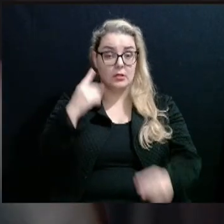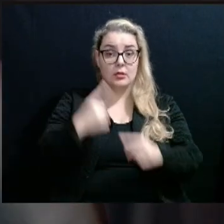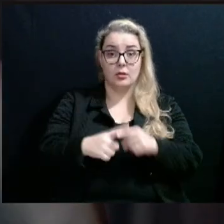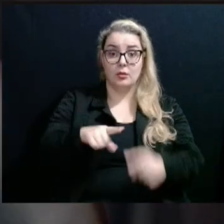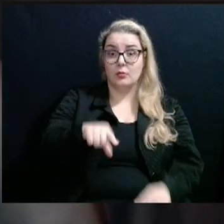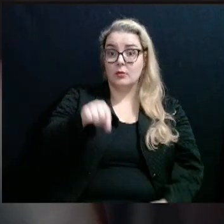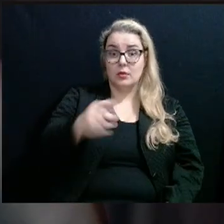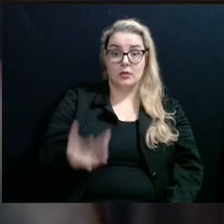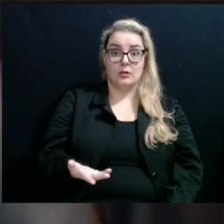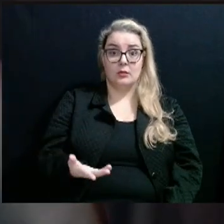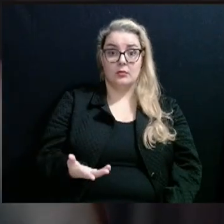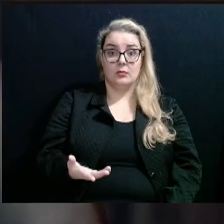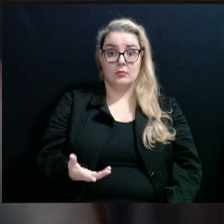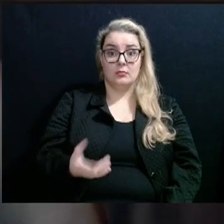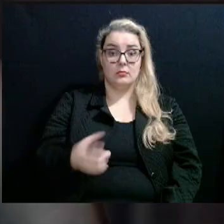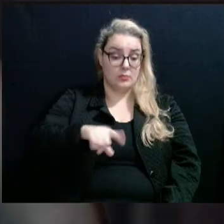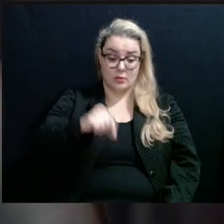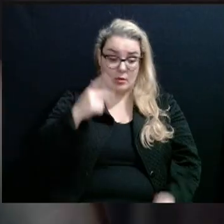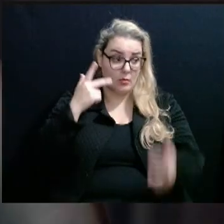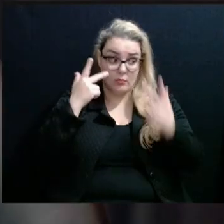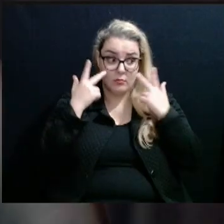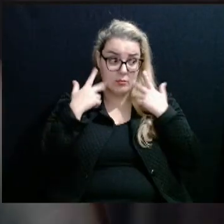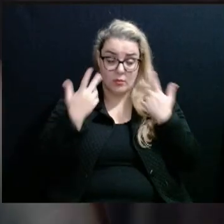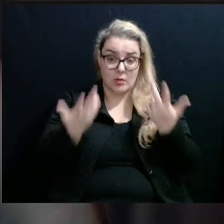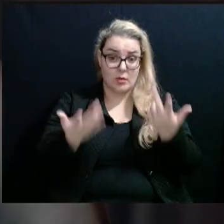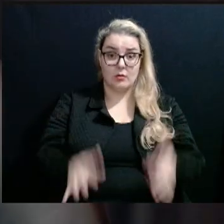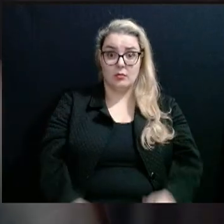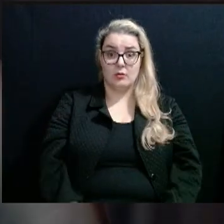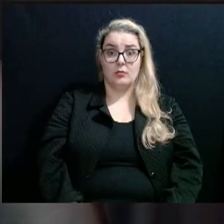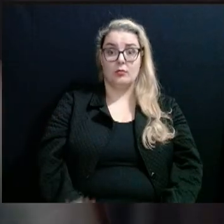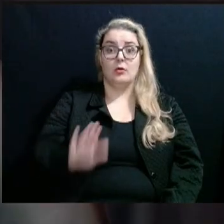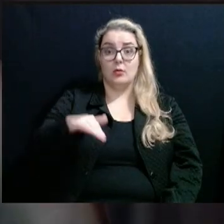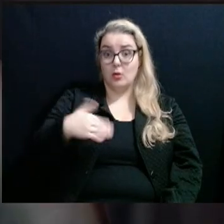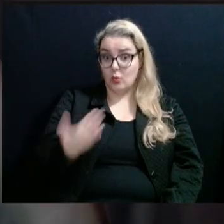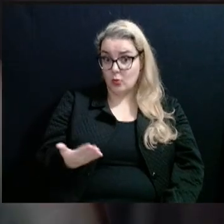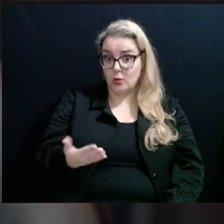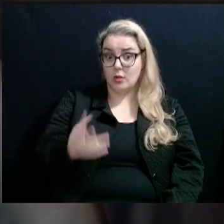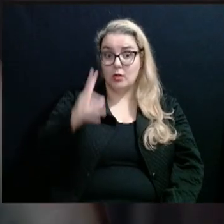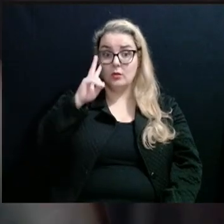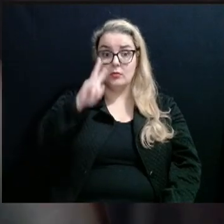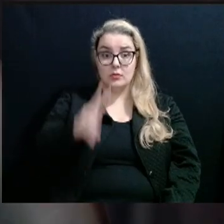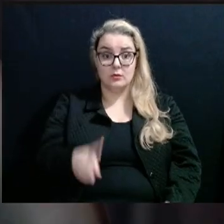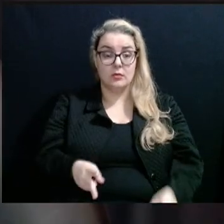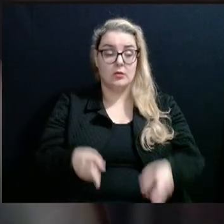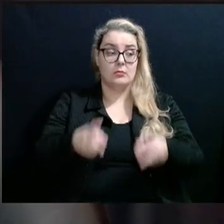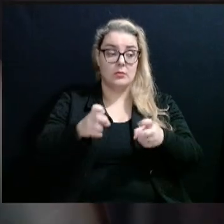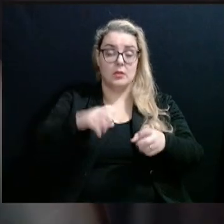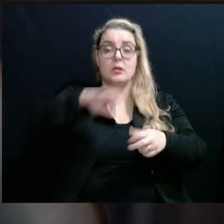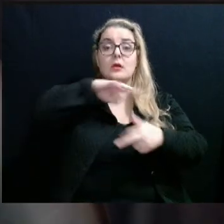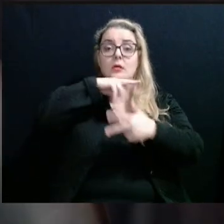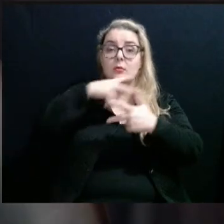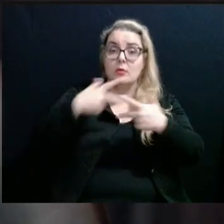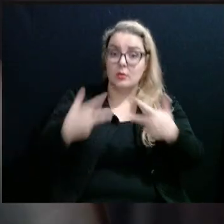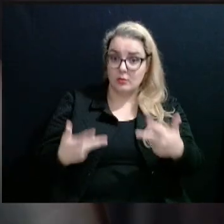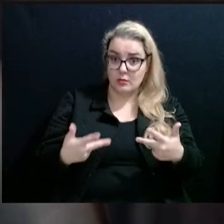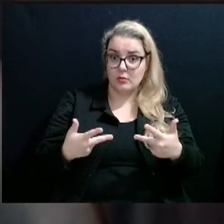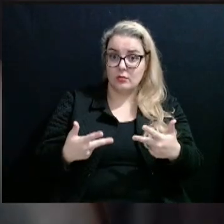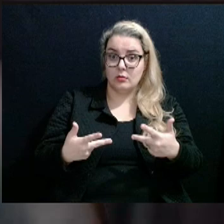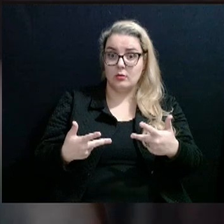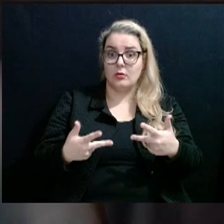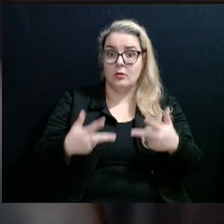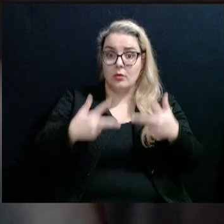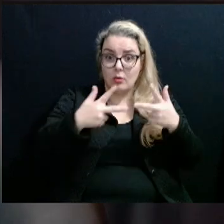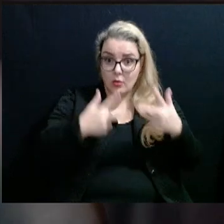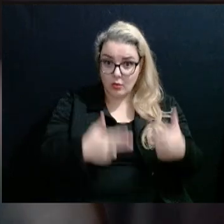escolha normal. A Uhum. partir do momento que você vê o animal como um ser